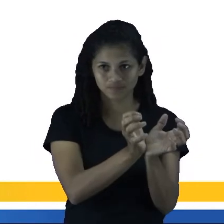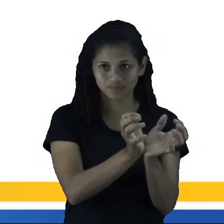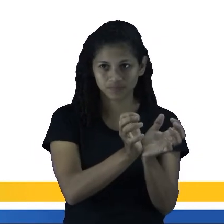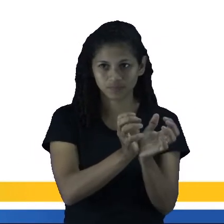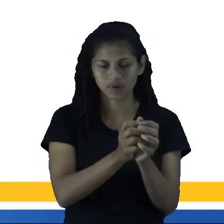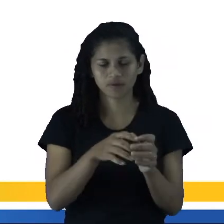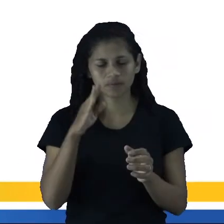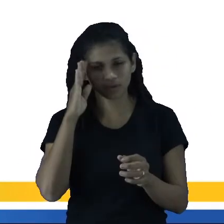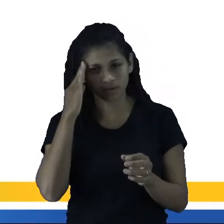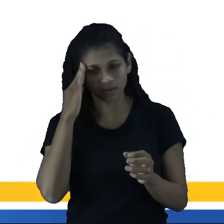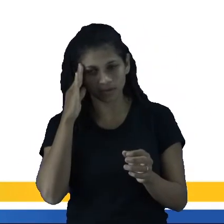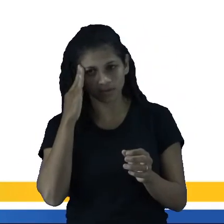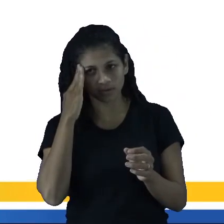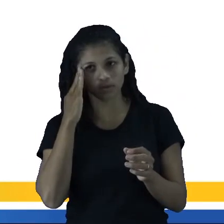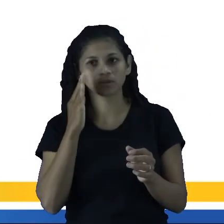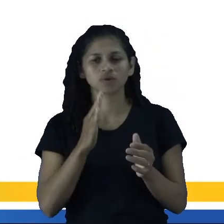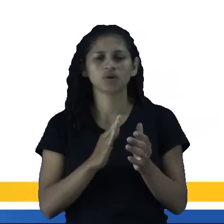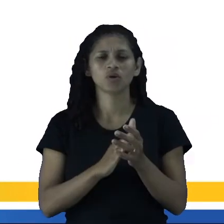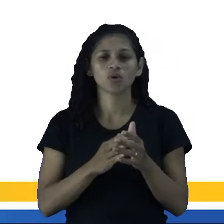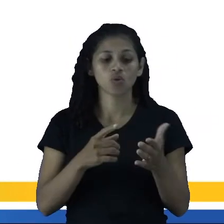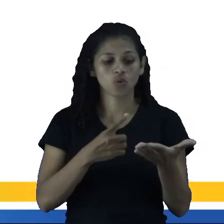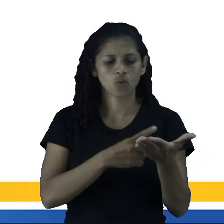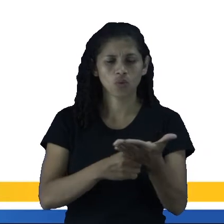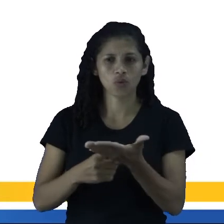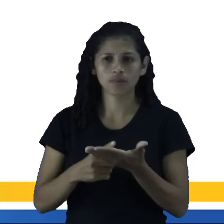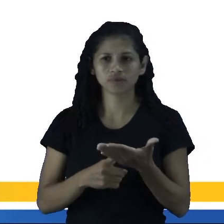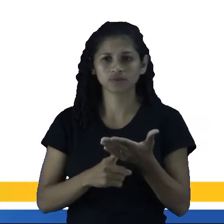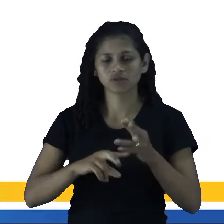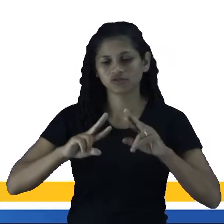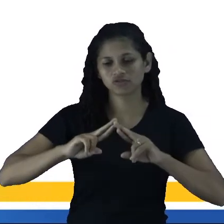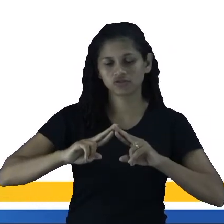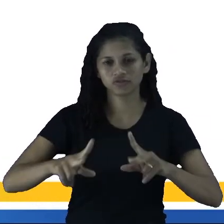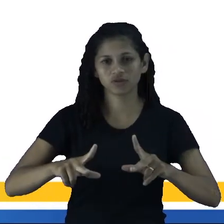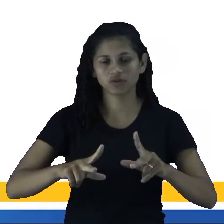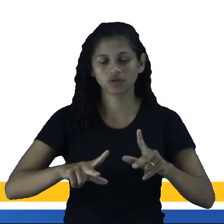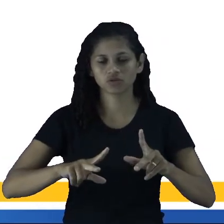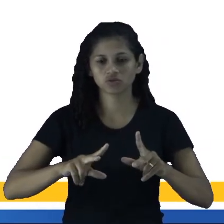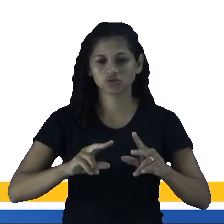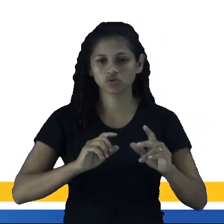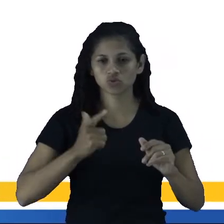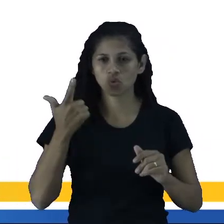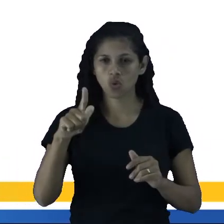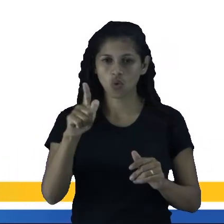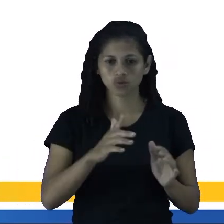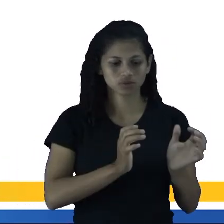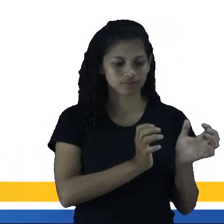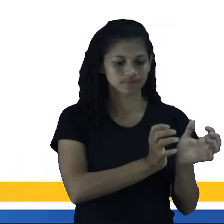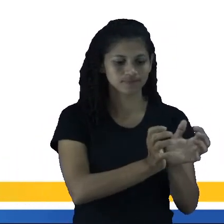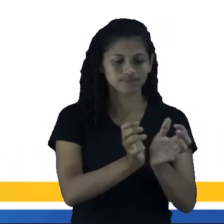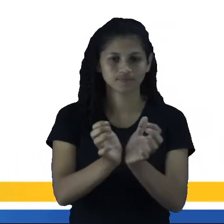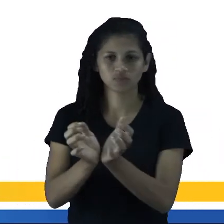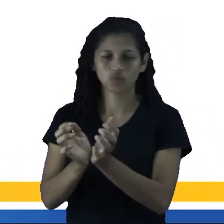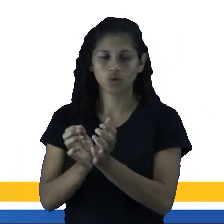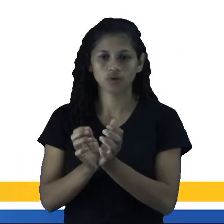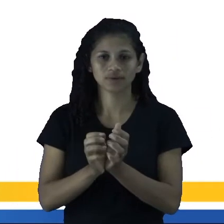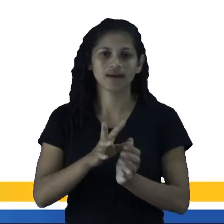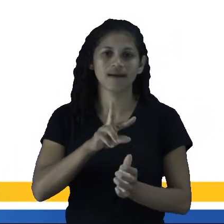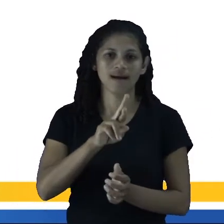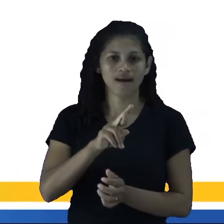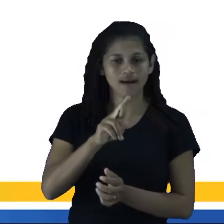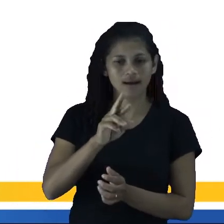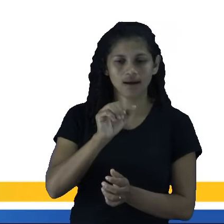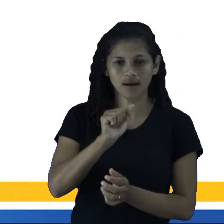para compreender se o que é uma combinação e diferenciá-la dos demais agrupamentos, já que no caso do arranjo a